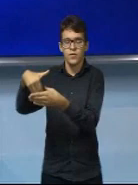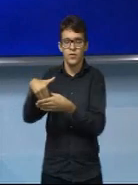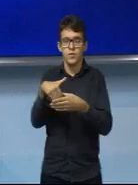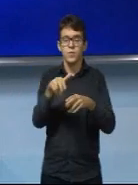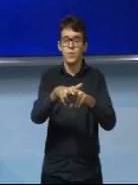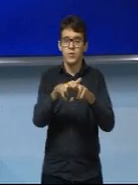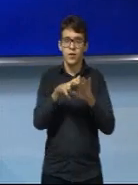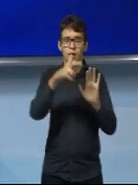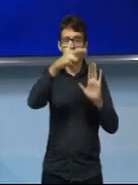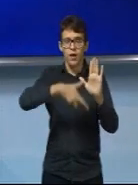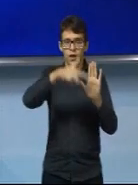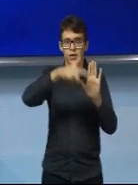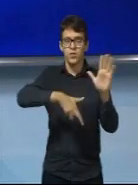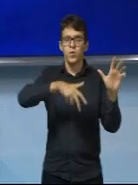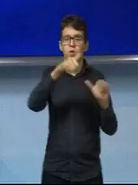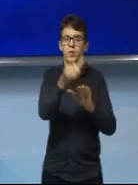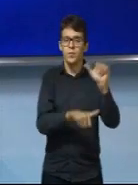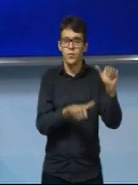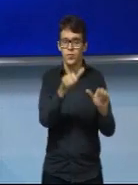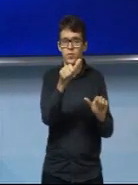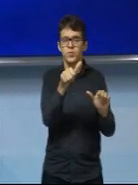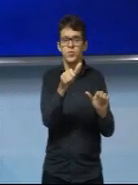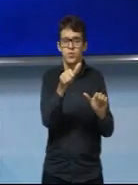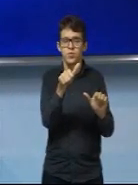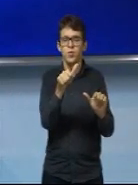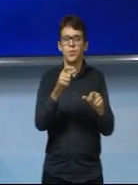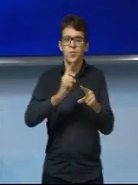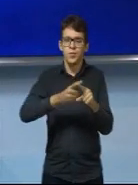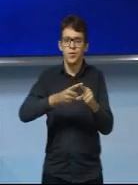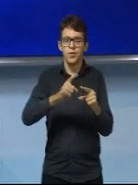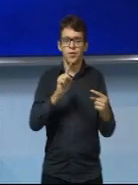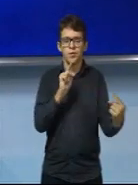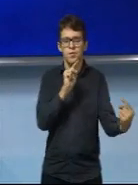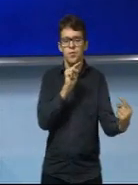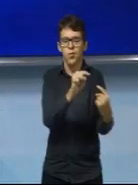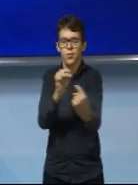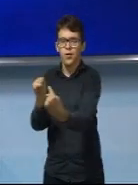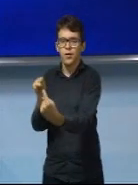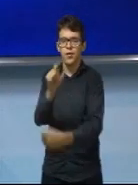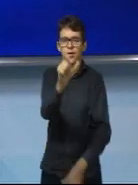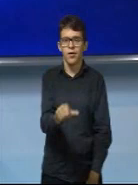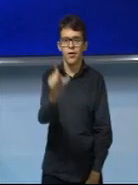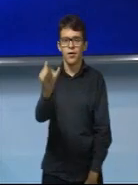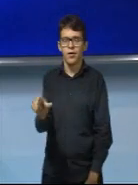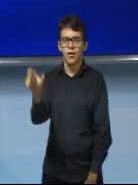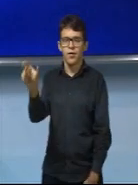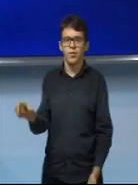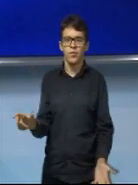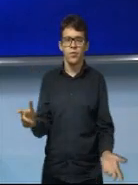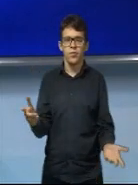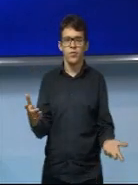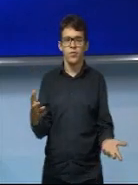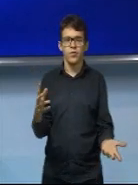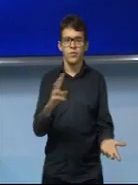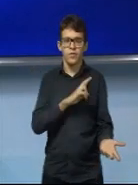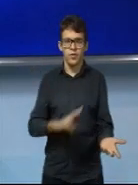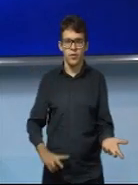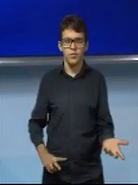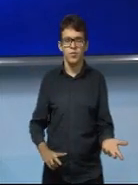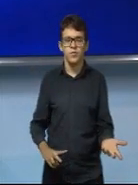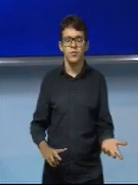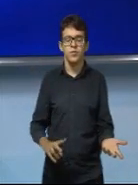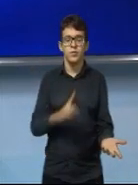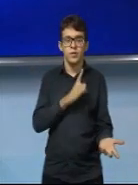ser mudado, atendendo algumas outras conveniências dos parlamentares, para se atingir os tão sonhados 308 votos